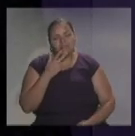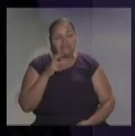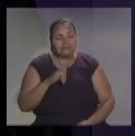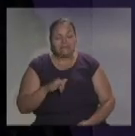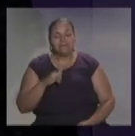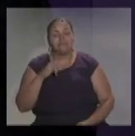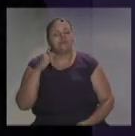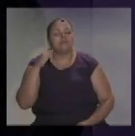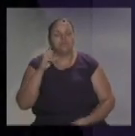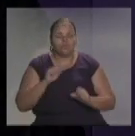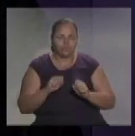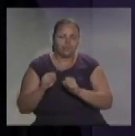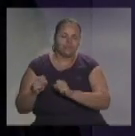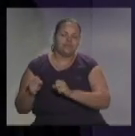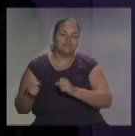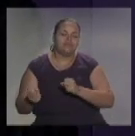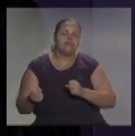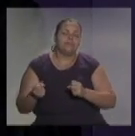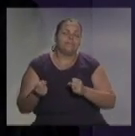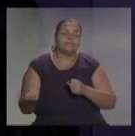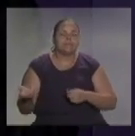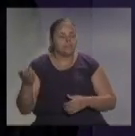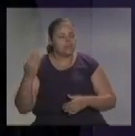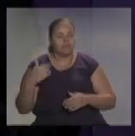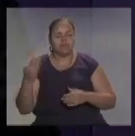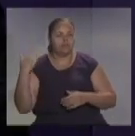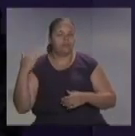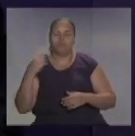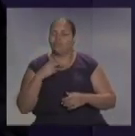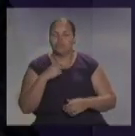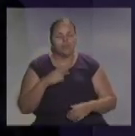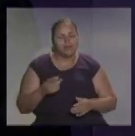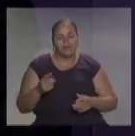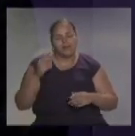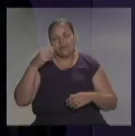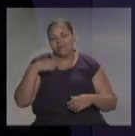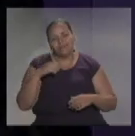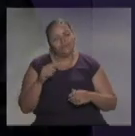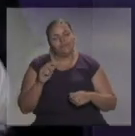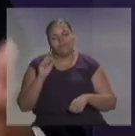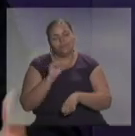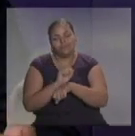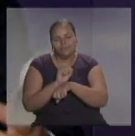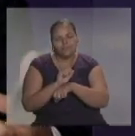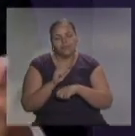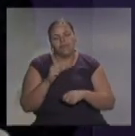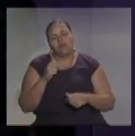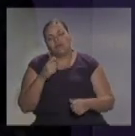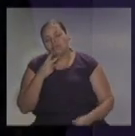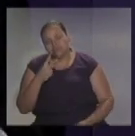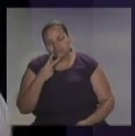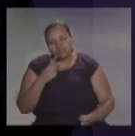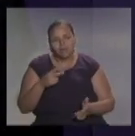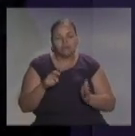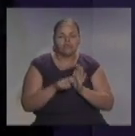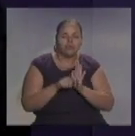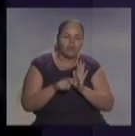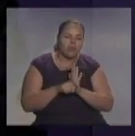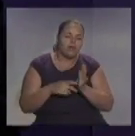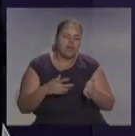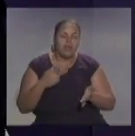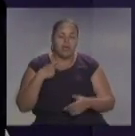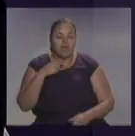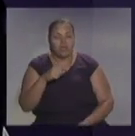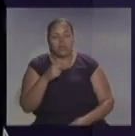se podia voltar atrás, ele não tinha fumado tanto, entendeu? Não tinha usado drogas da forma que usou. Isso foi um depoimento